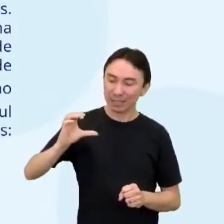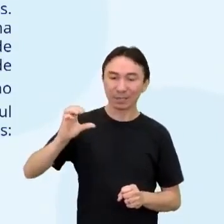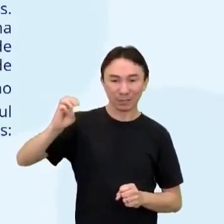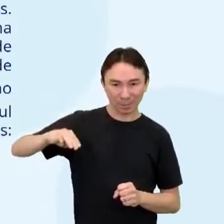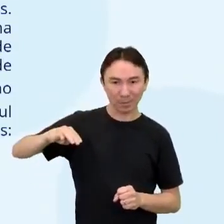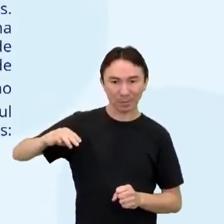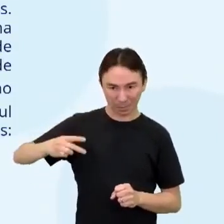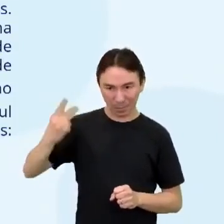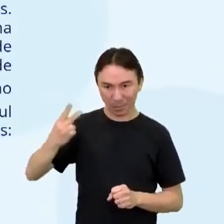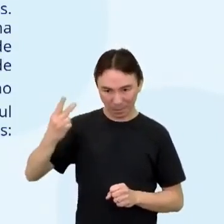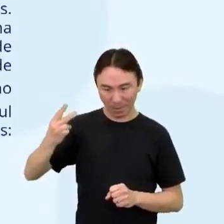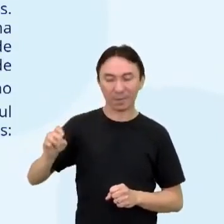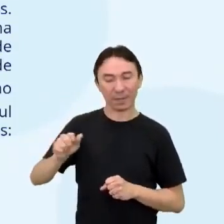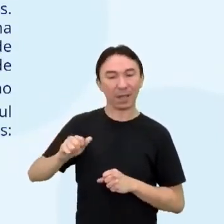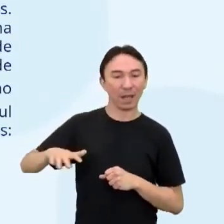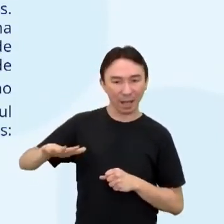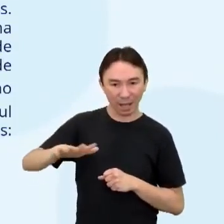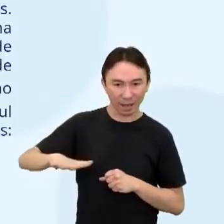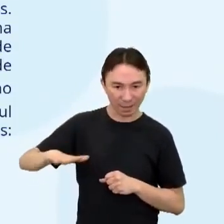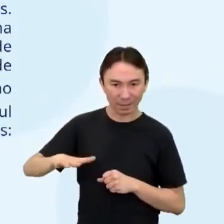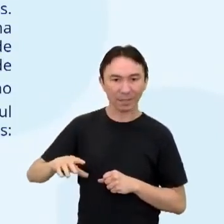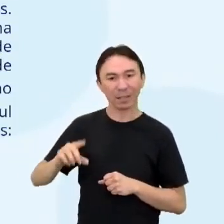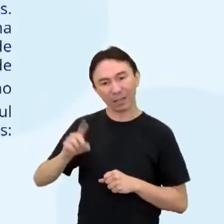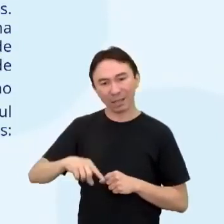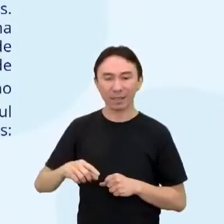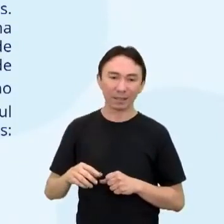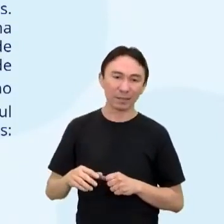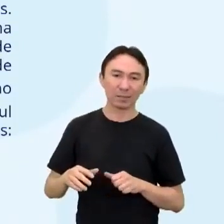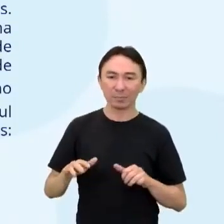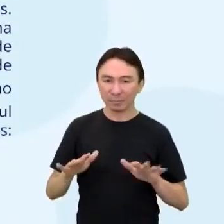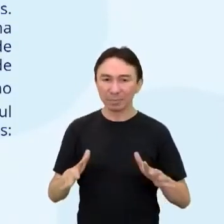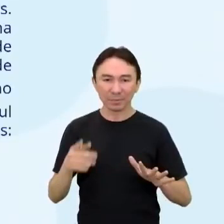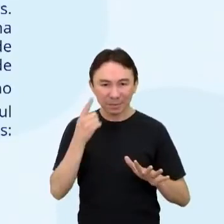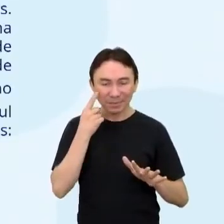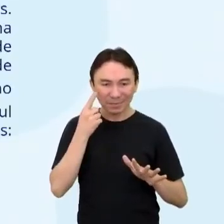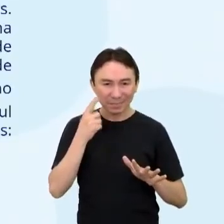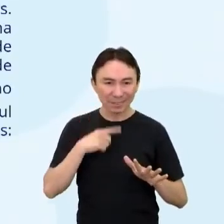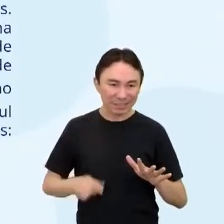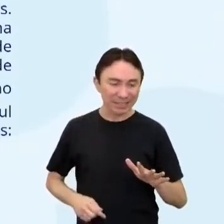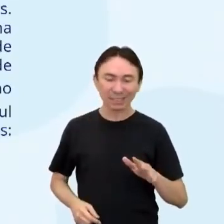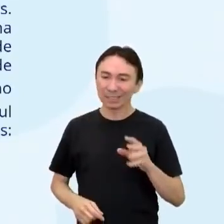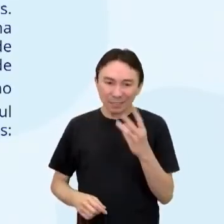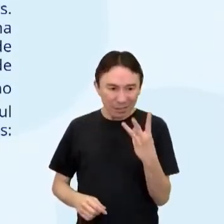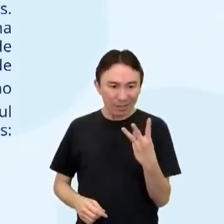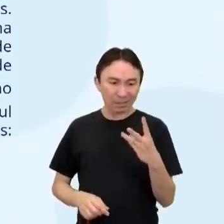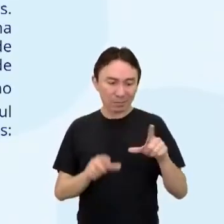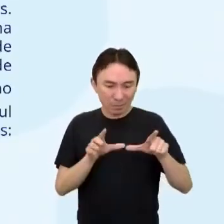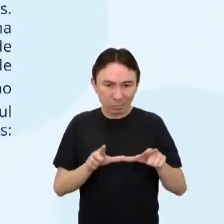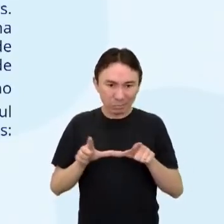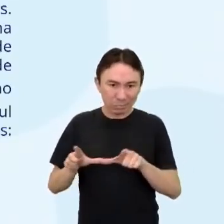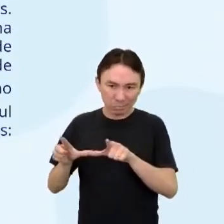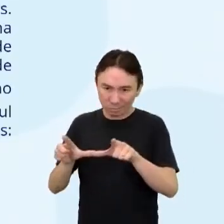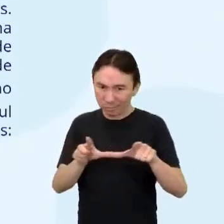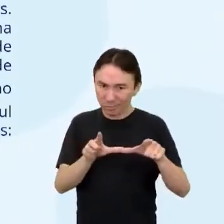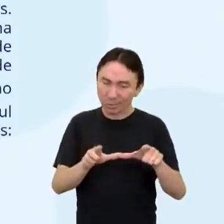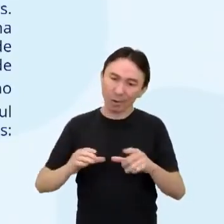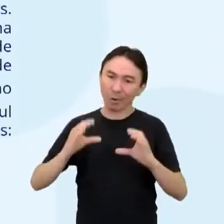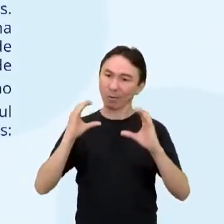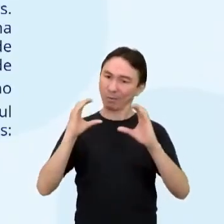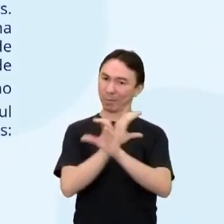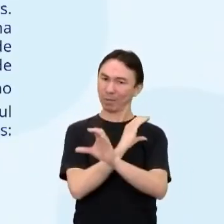centímetros quadrados. Totalizando 3 quadrados completos. Como que eu sei que tem 3 quadrados completos? Olha lá, meio aqui, ó. Deixa eu mudar a